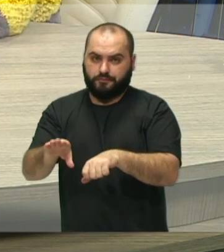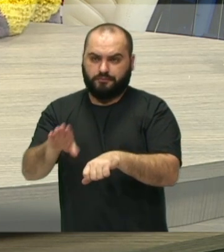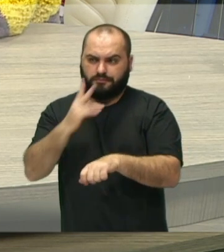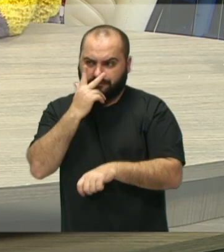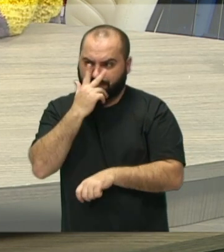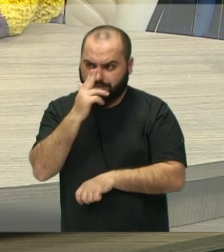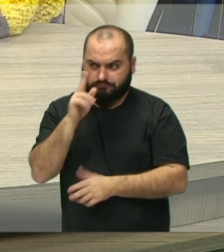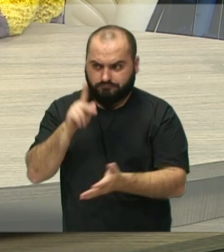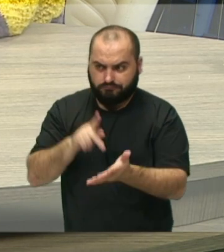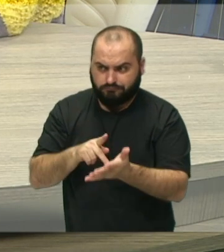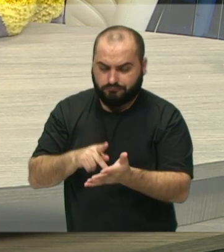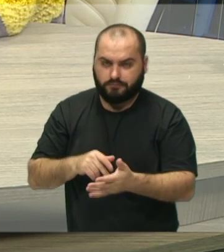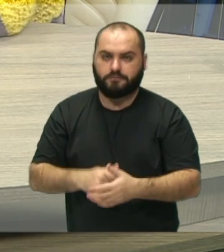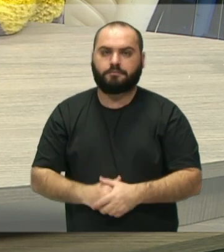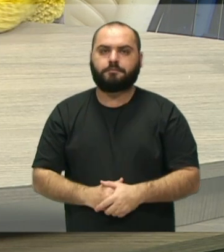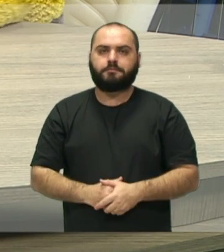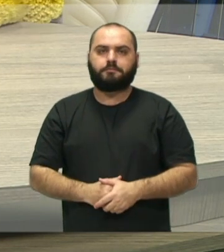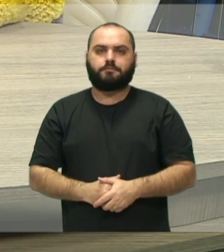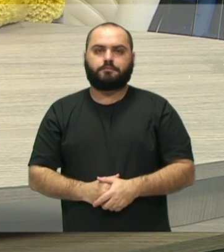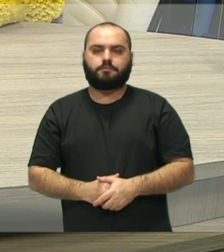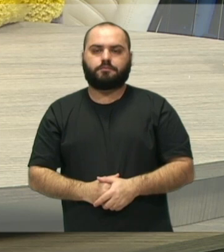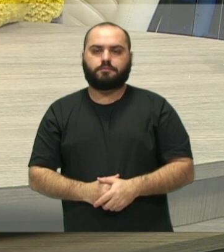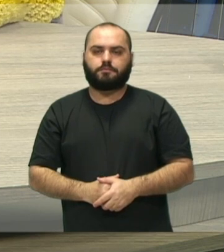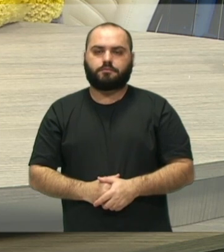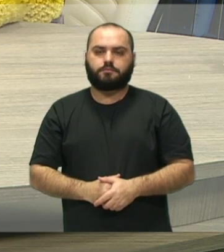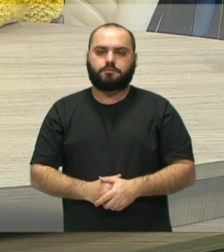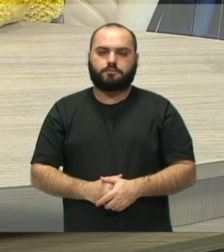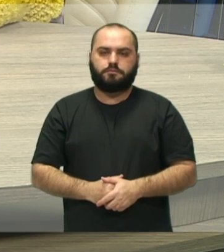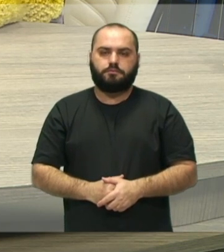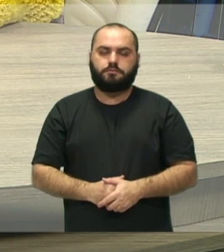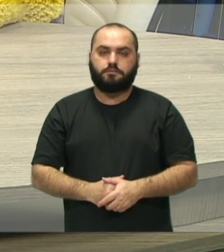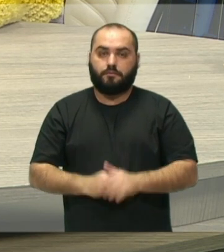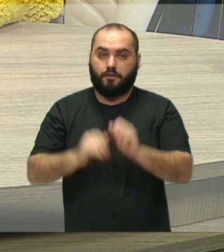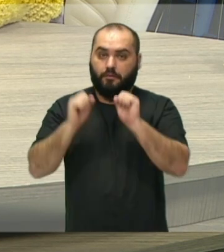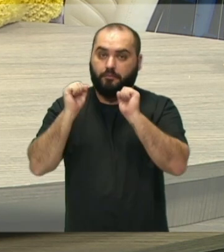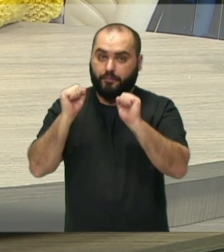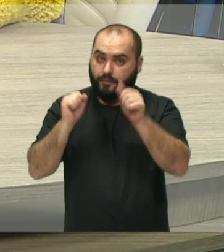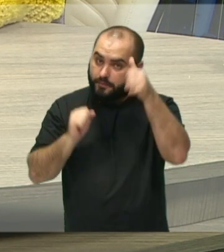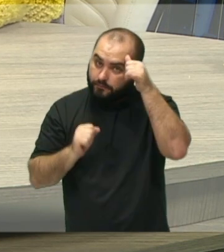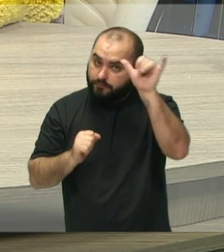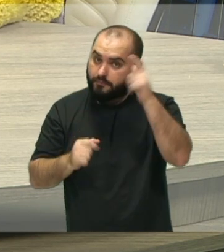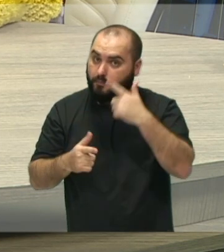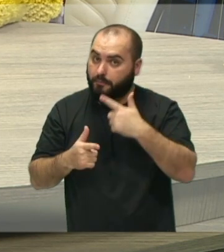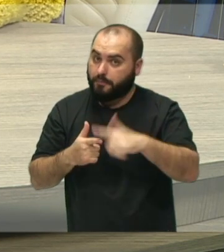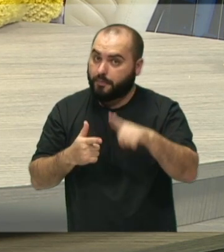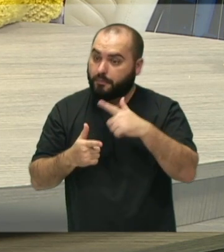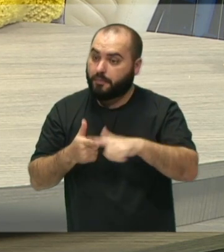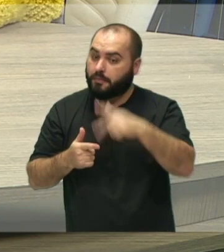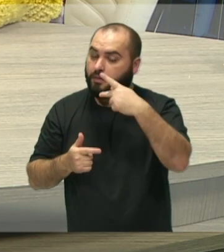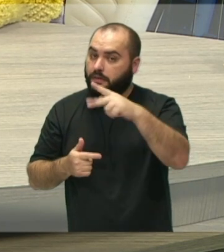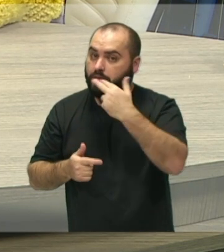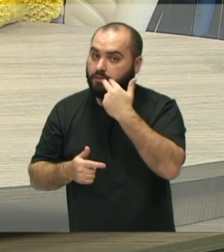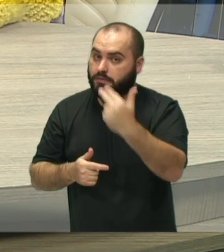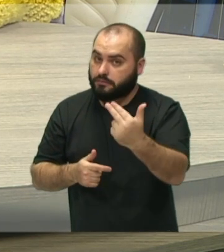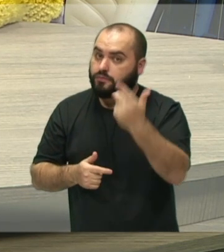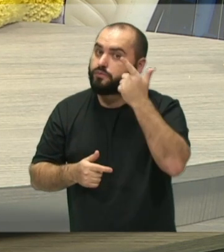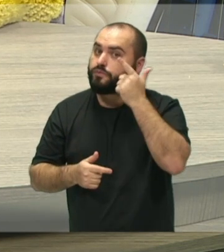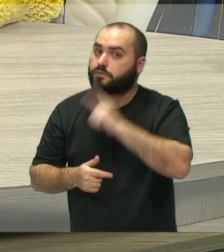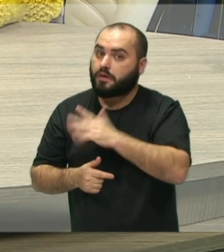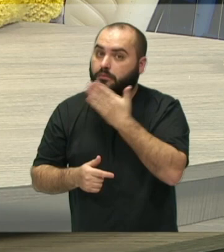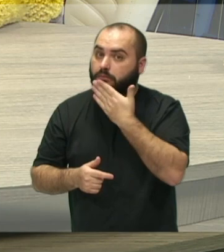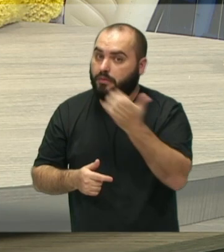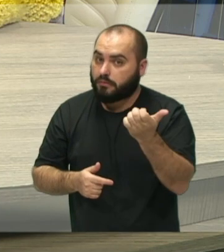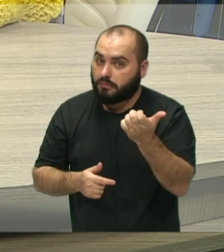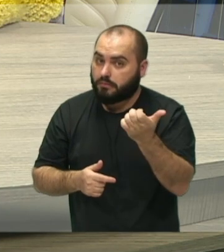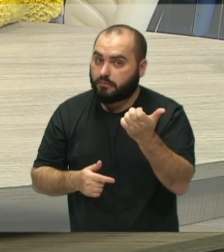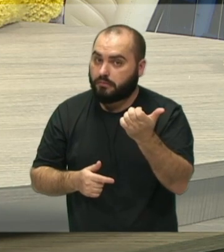candidatado. Há como quebrar esse preconceito, e fazer esse workshop é uma forma também de quebrar esse preconceito?